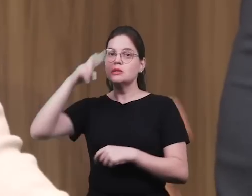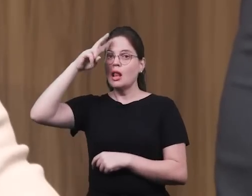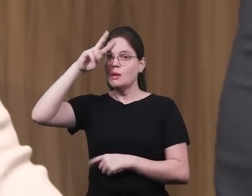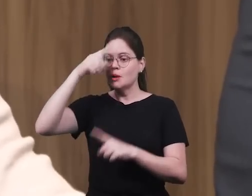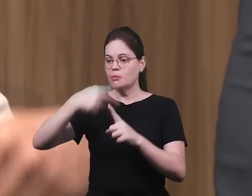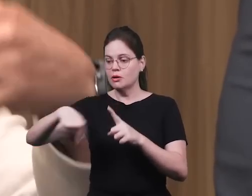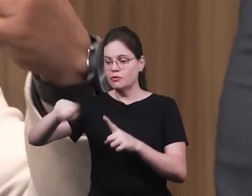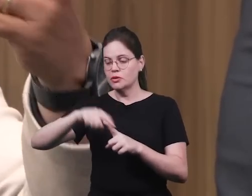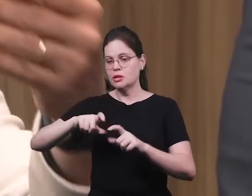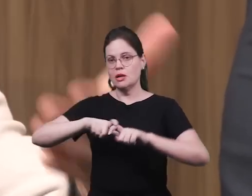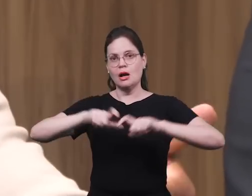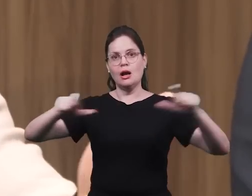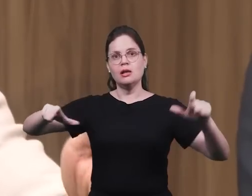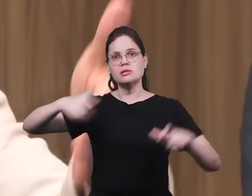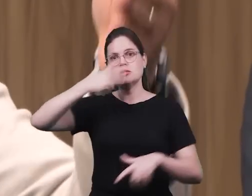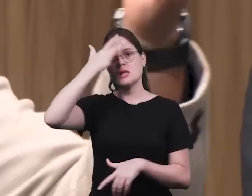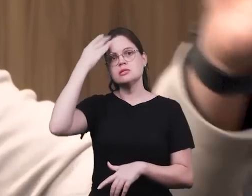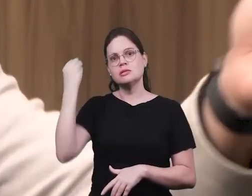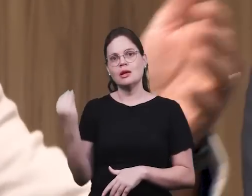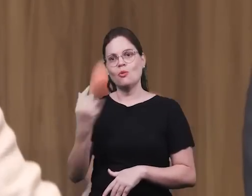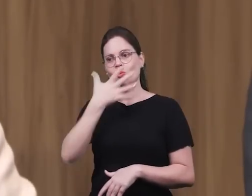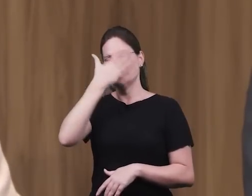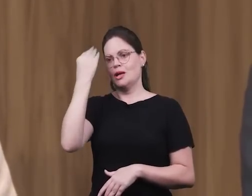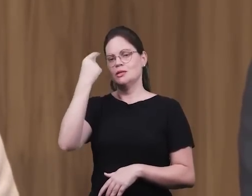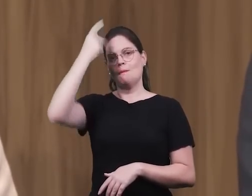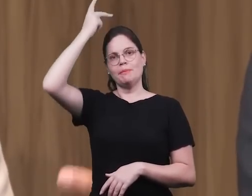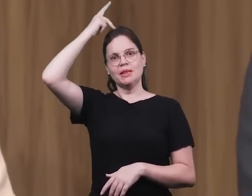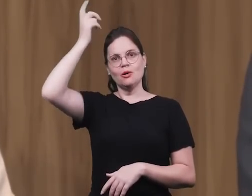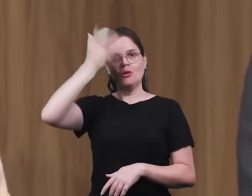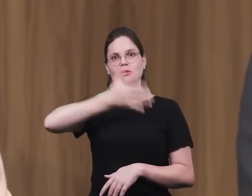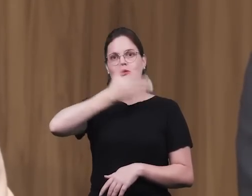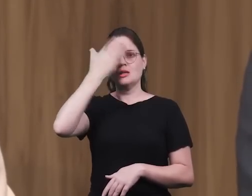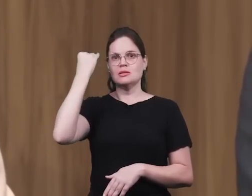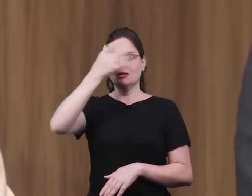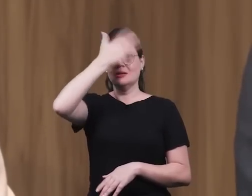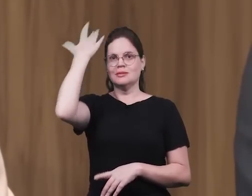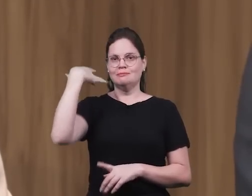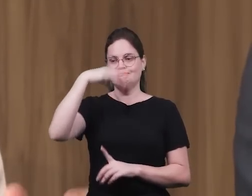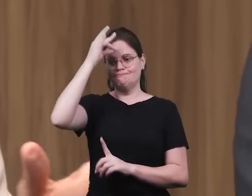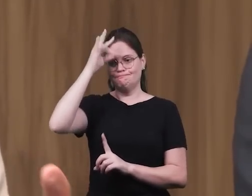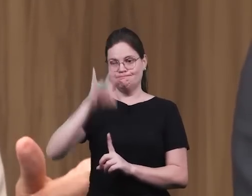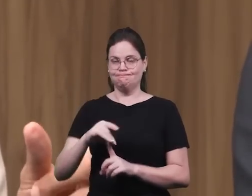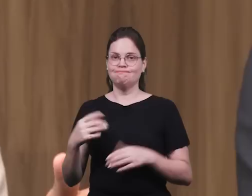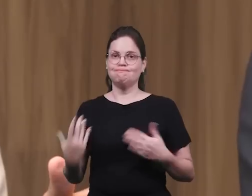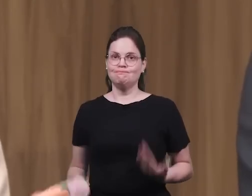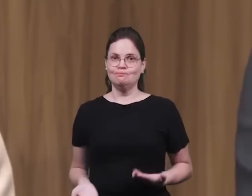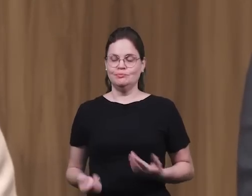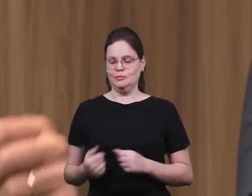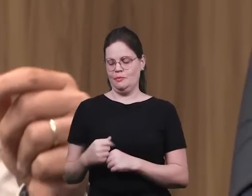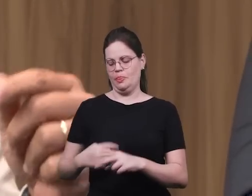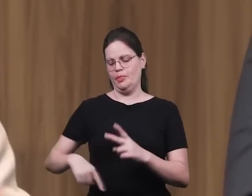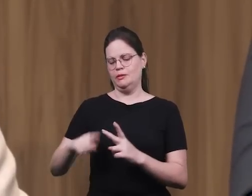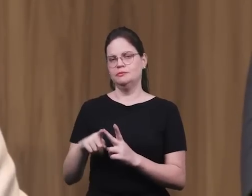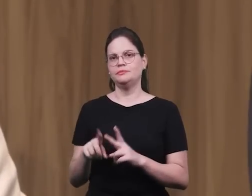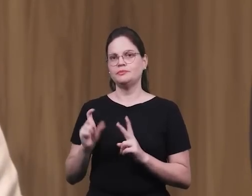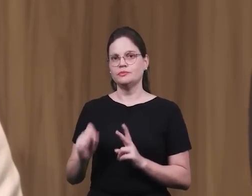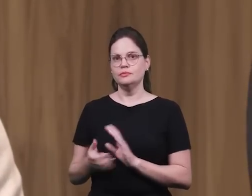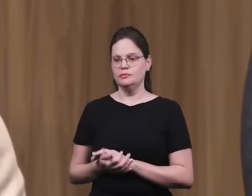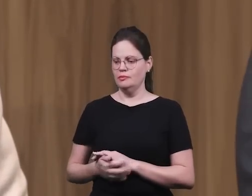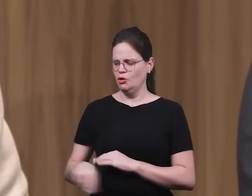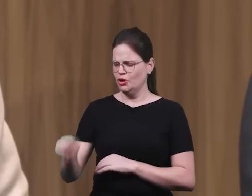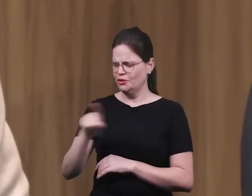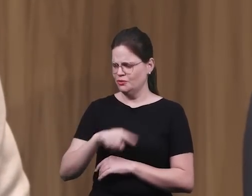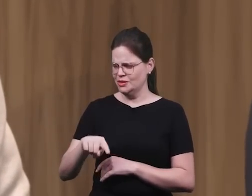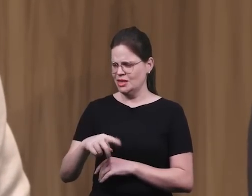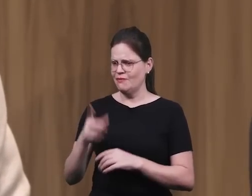à história, se apegou a um poder humano e se esqueceu do Pentecostes. E a próxima expressão é: e do que